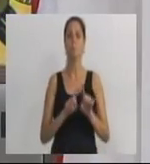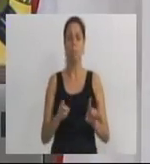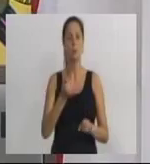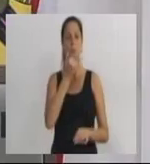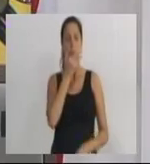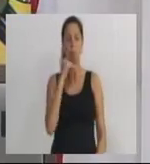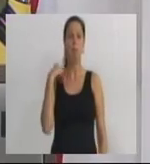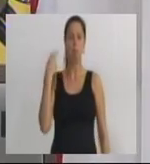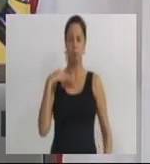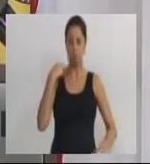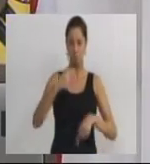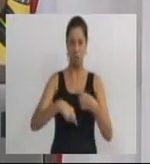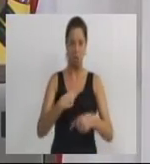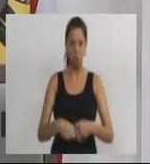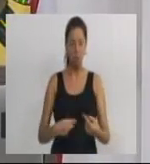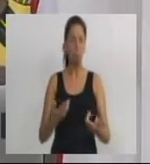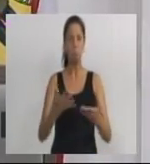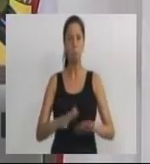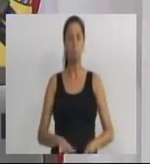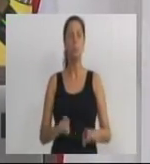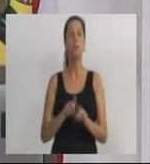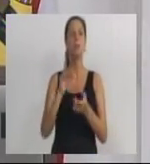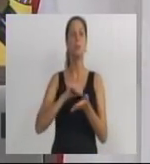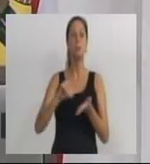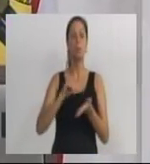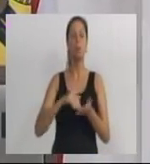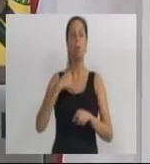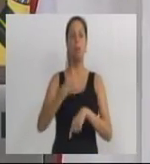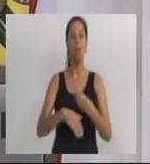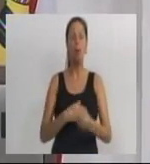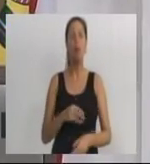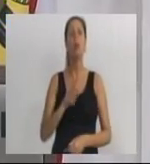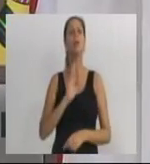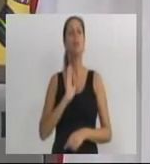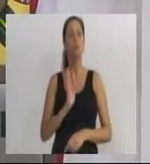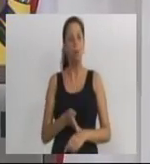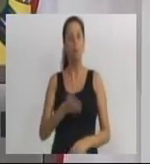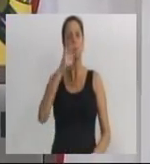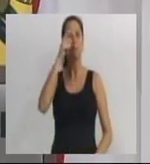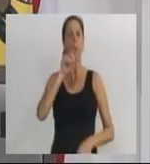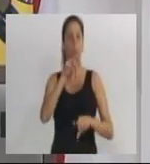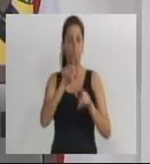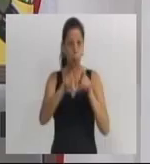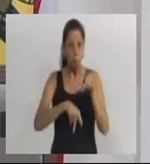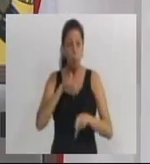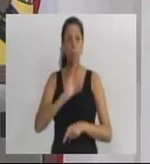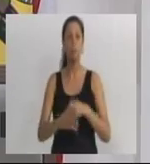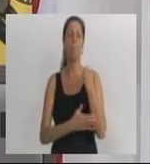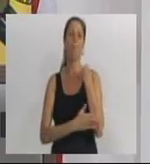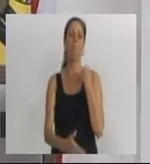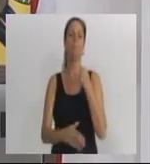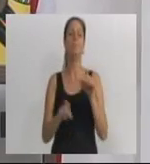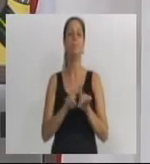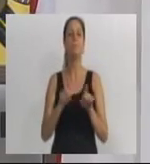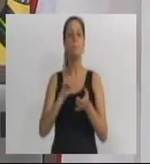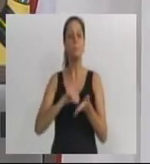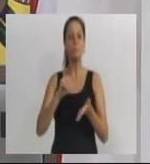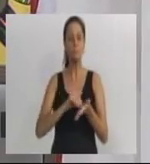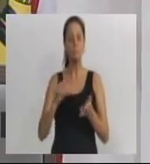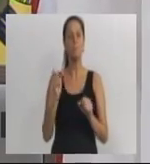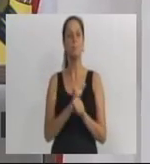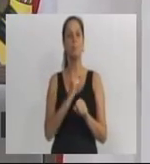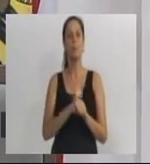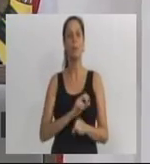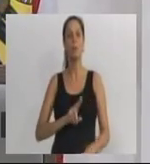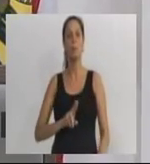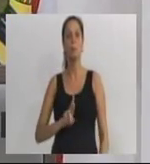vereador enrolão, como tem sido como secretário, desse tipo a sociedade já está de saco cheio. Cito outro exemplo de descaso por parte da Secretaria de Serviços Urbanos, a manutenção,